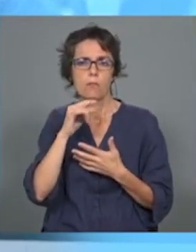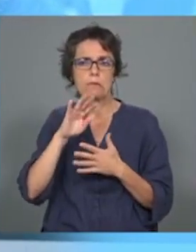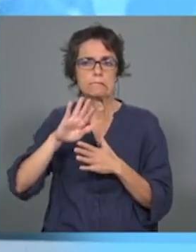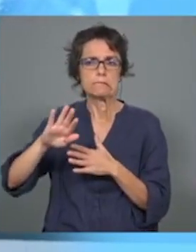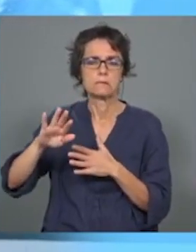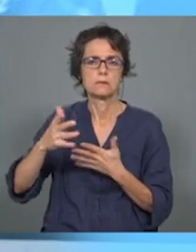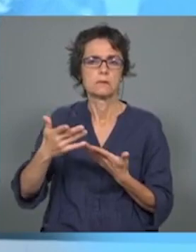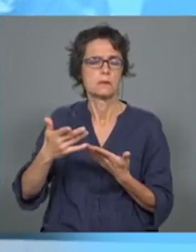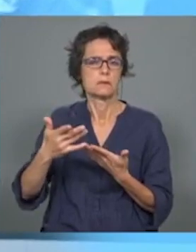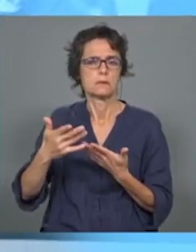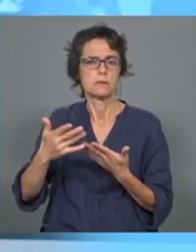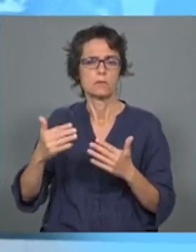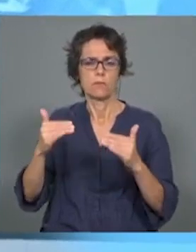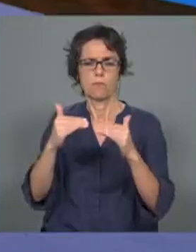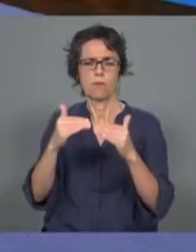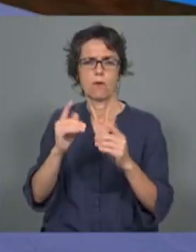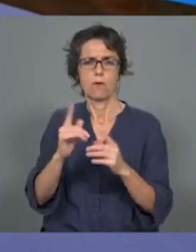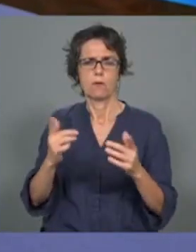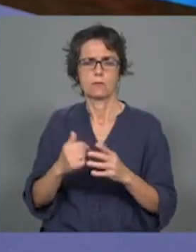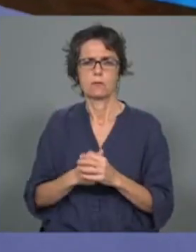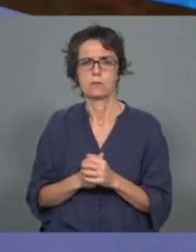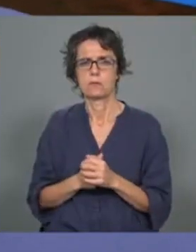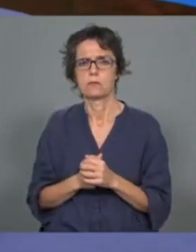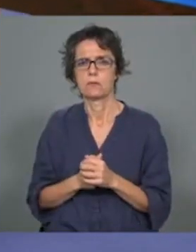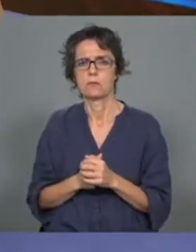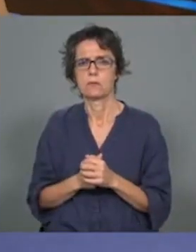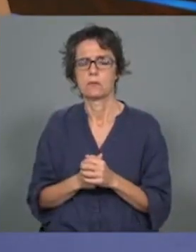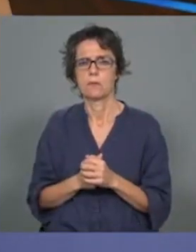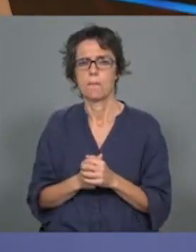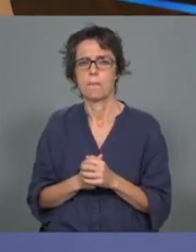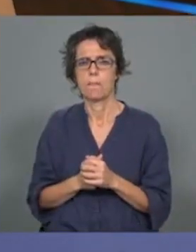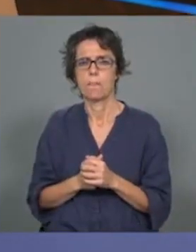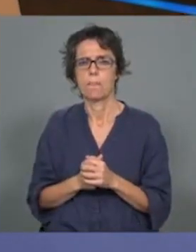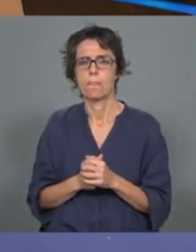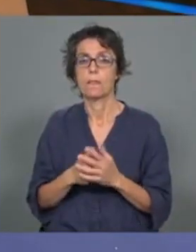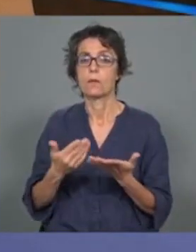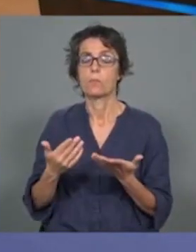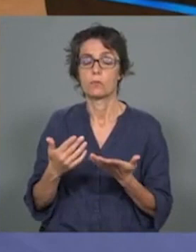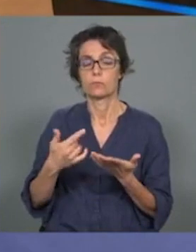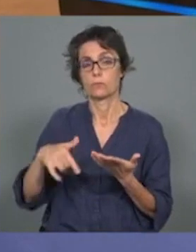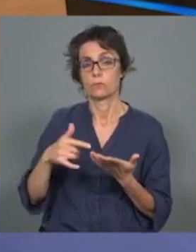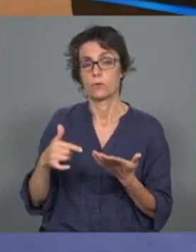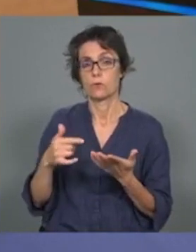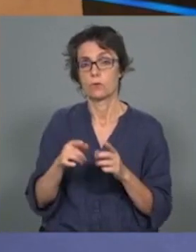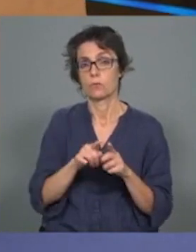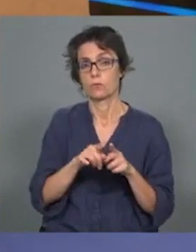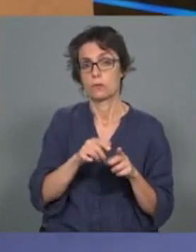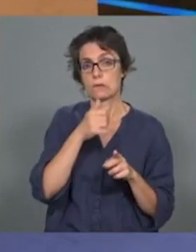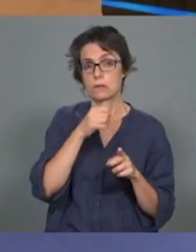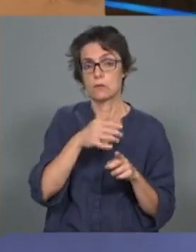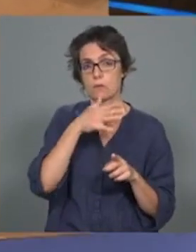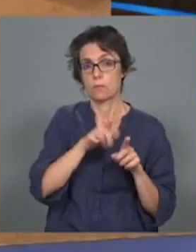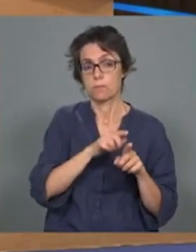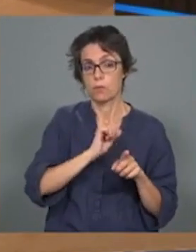Onde é que convém que nos situemos? Eu creio que, por exemplo, o facto dos nossos políticos, dos nossos deputados,